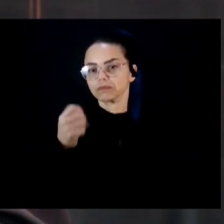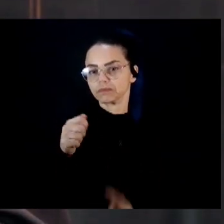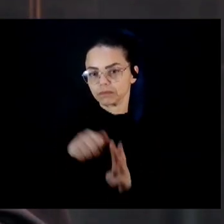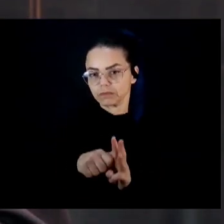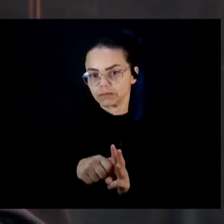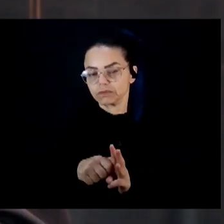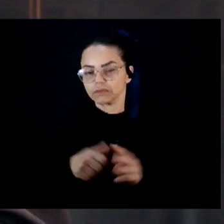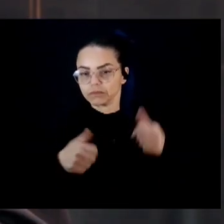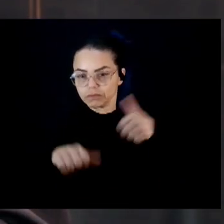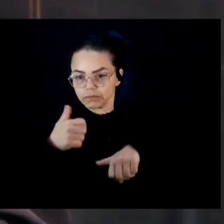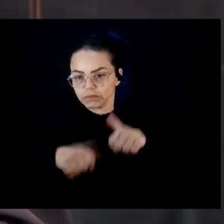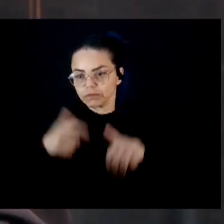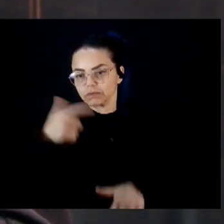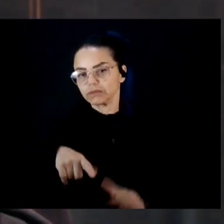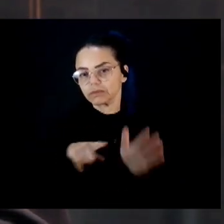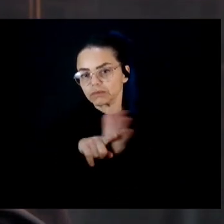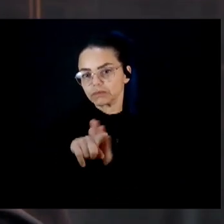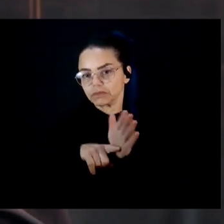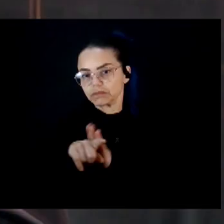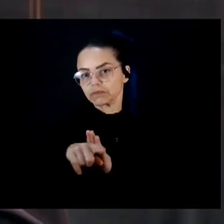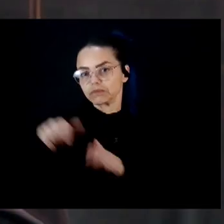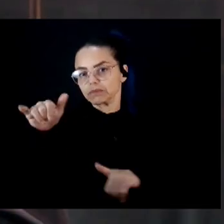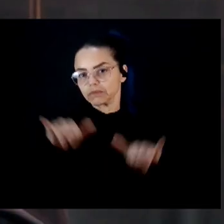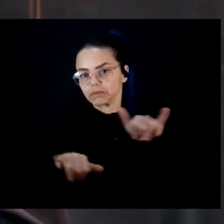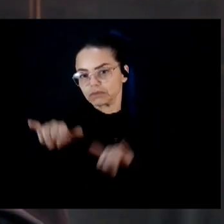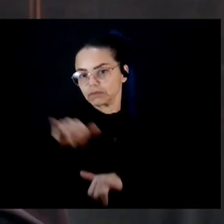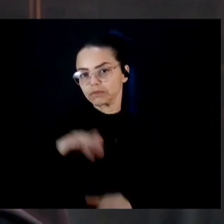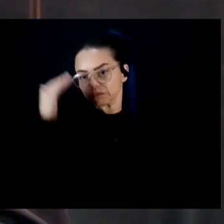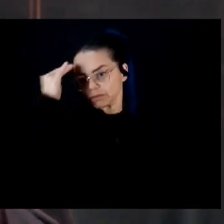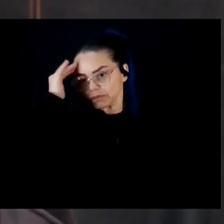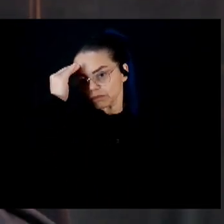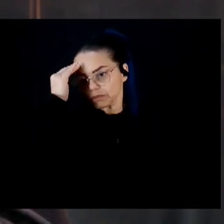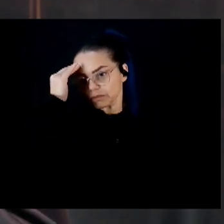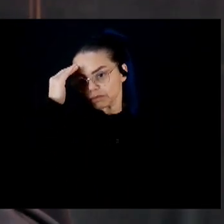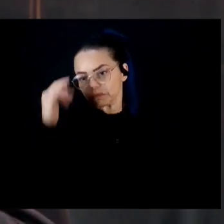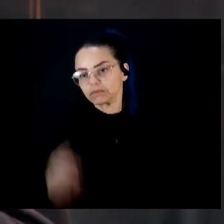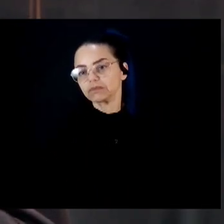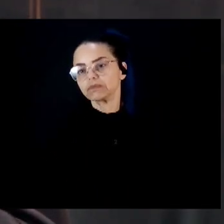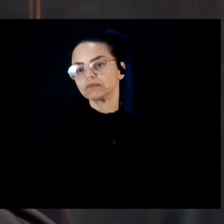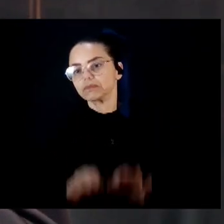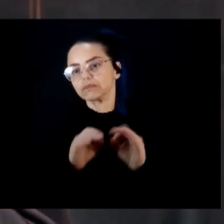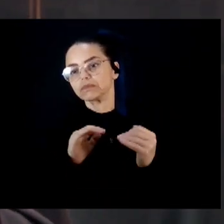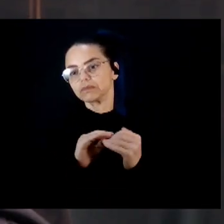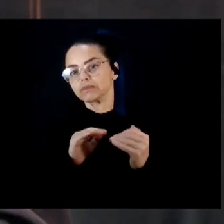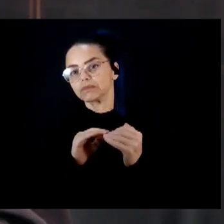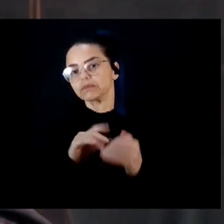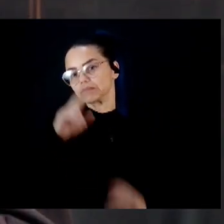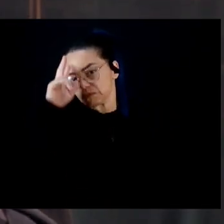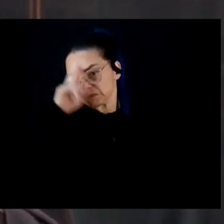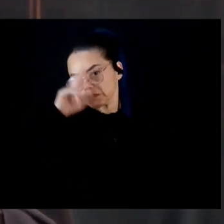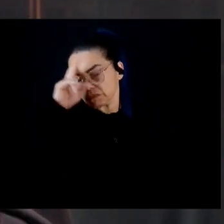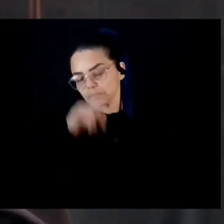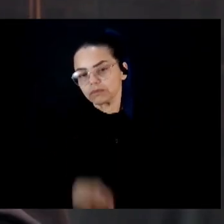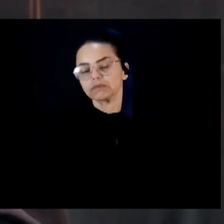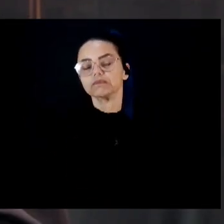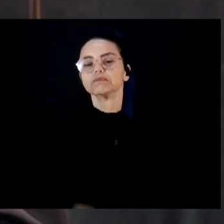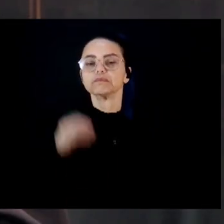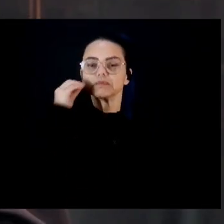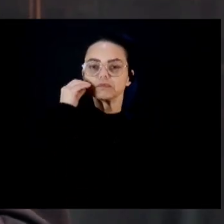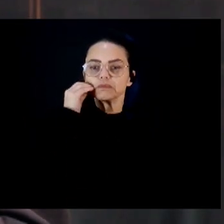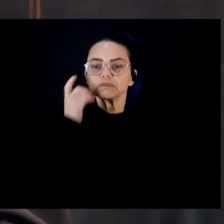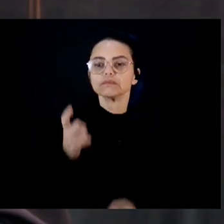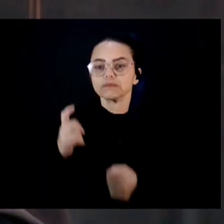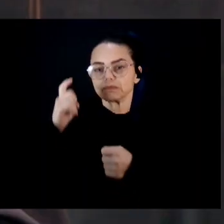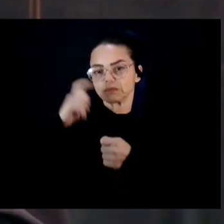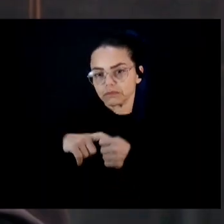os exames laboratoriais, entende se já está na dose ideal e sempre lembrando que a gente vai tentar voltar, não é,